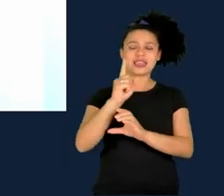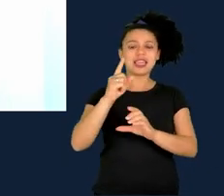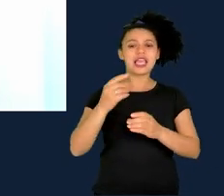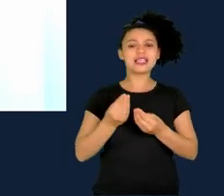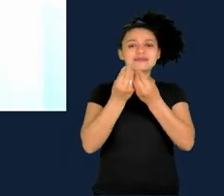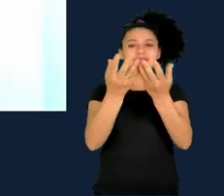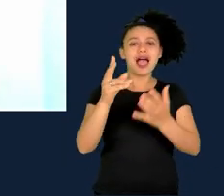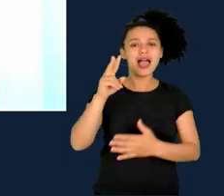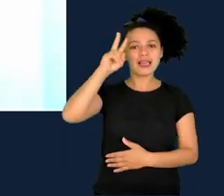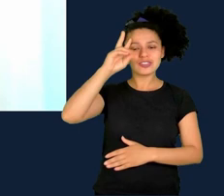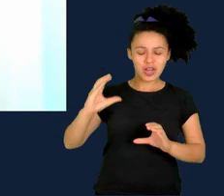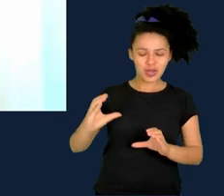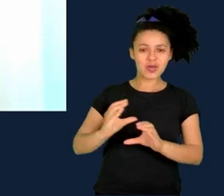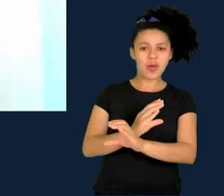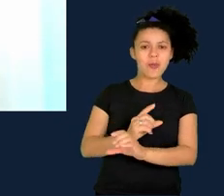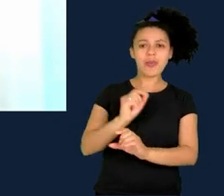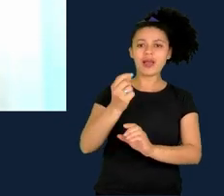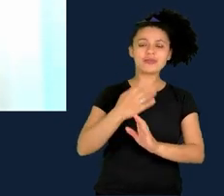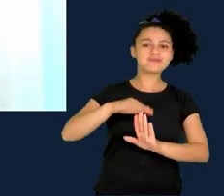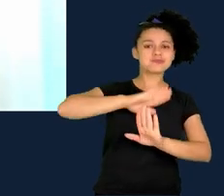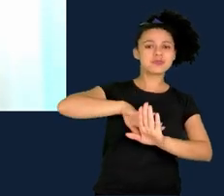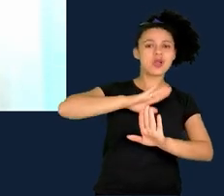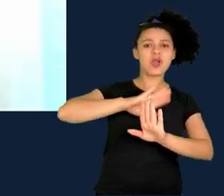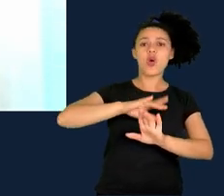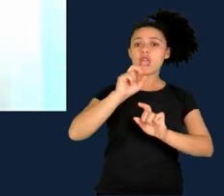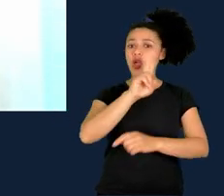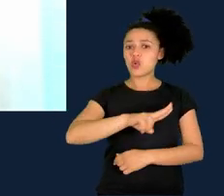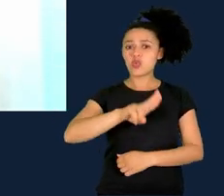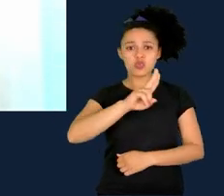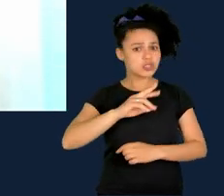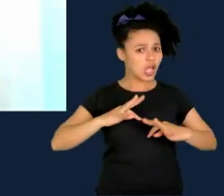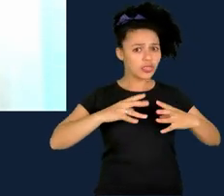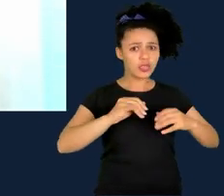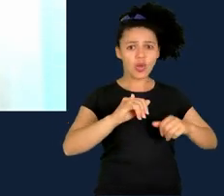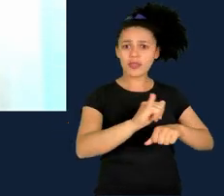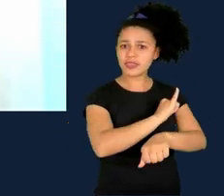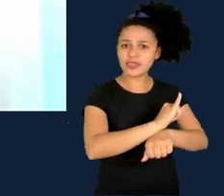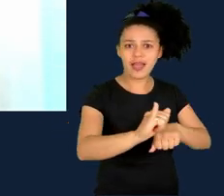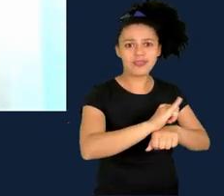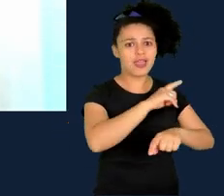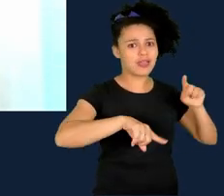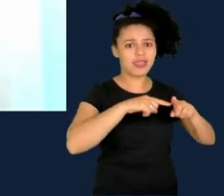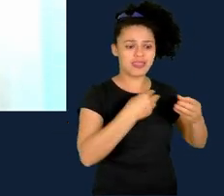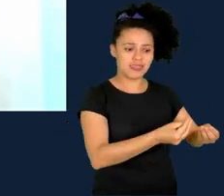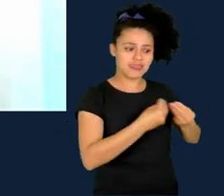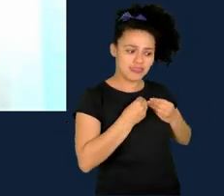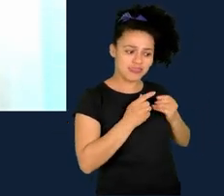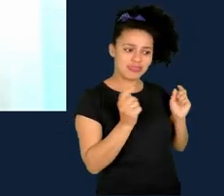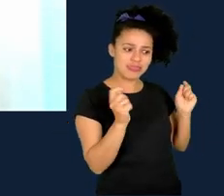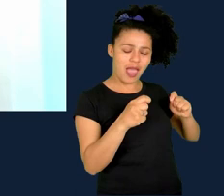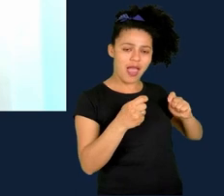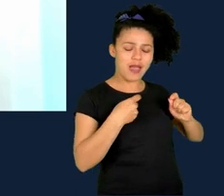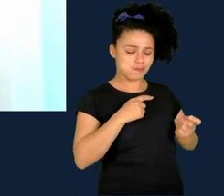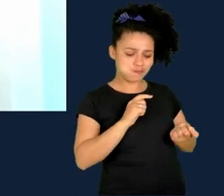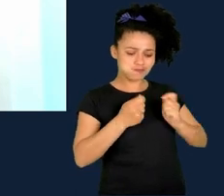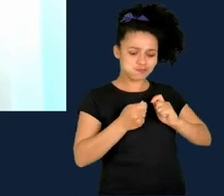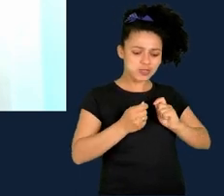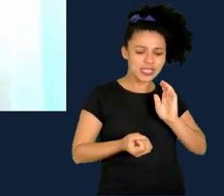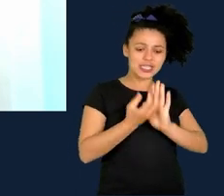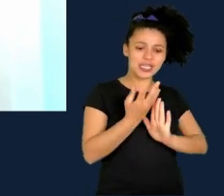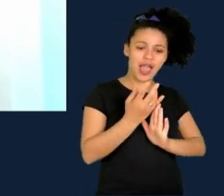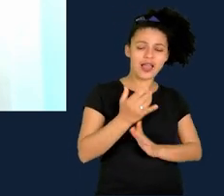completa implica usar todo o kit de ferramentas que você tem disponível. Então, há